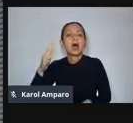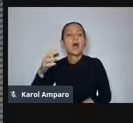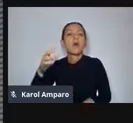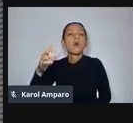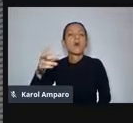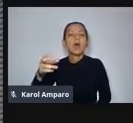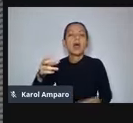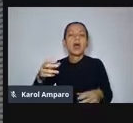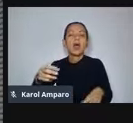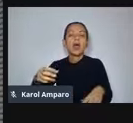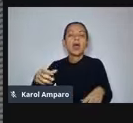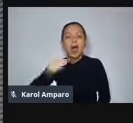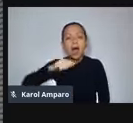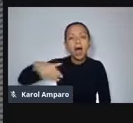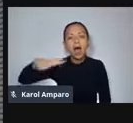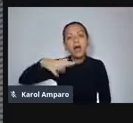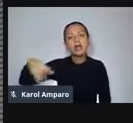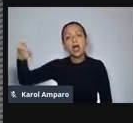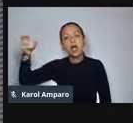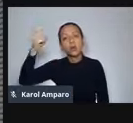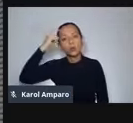brasileira, tá? Com a nossa